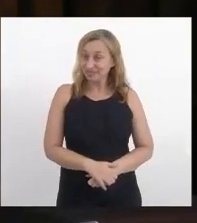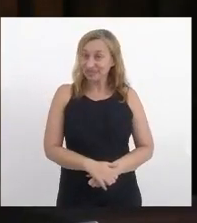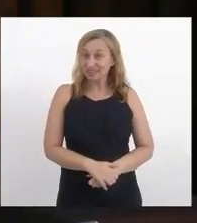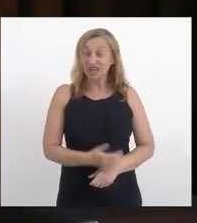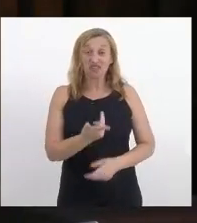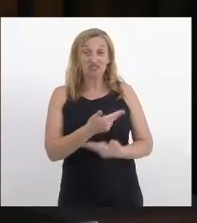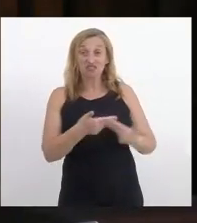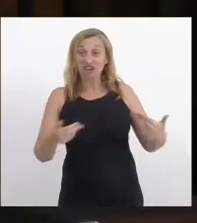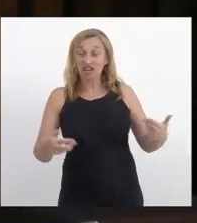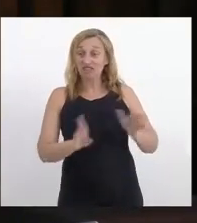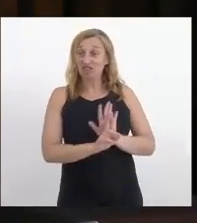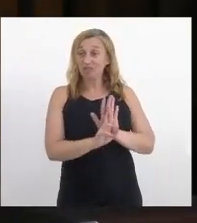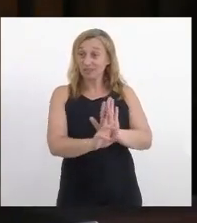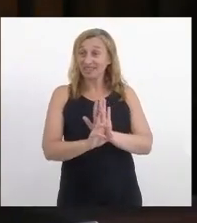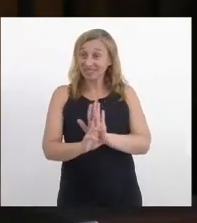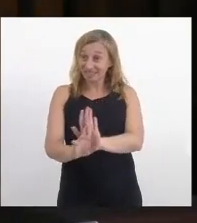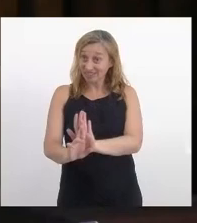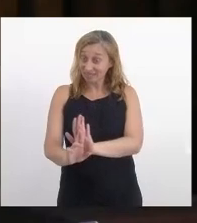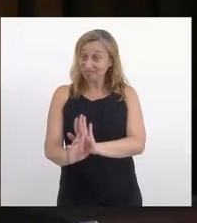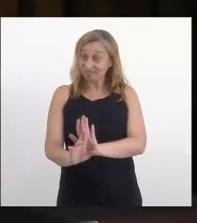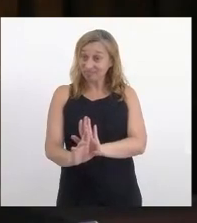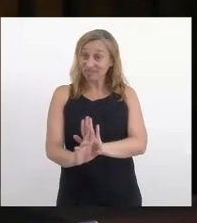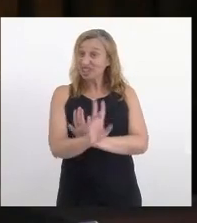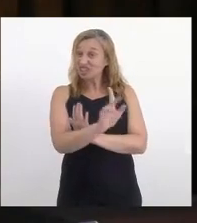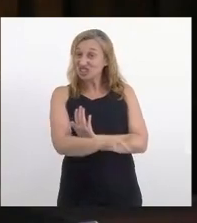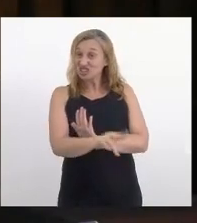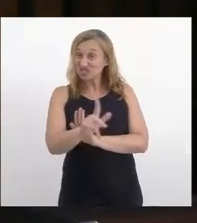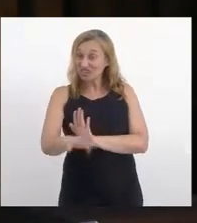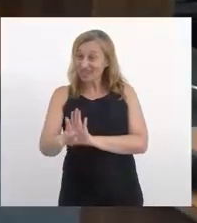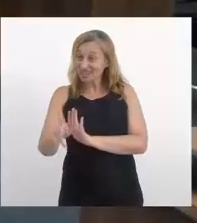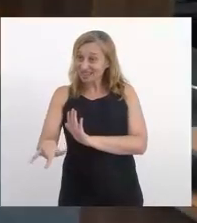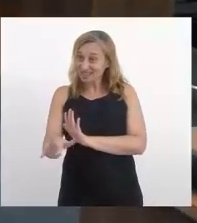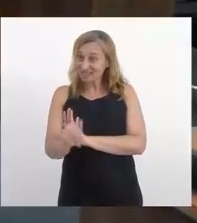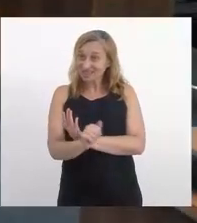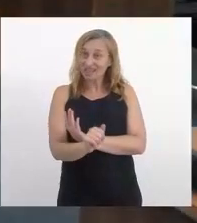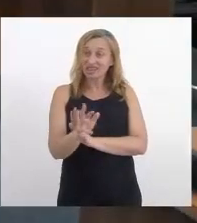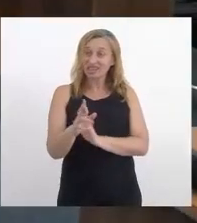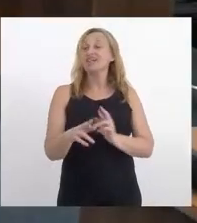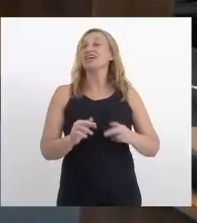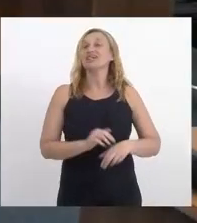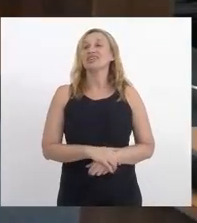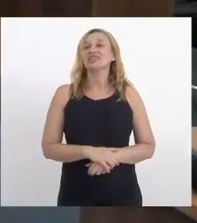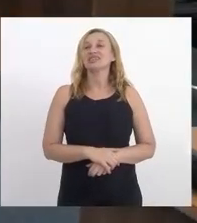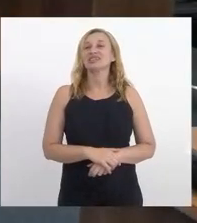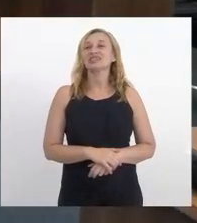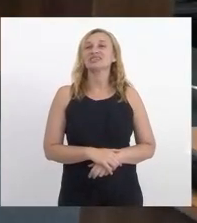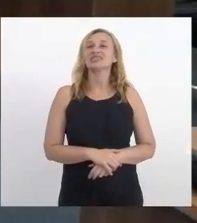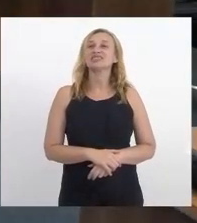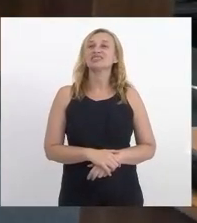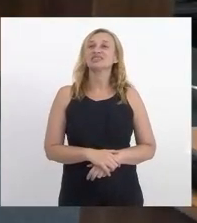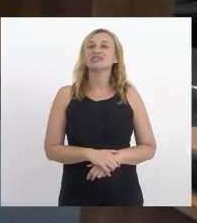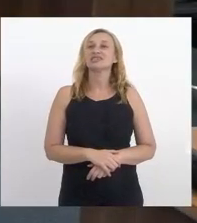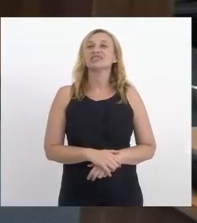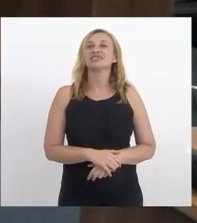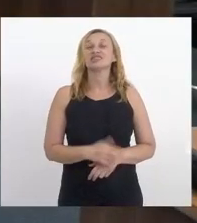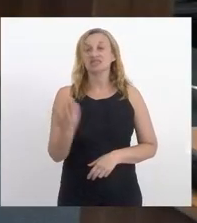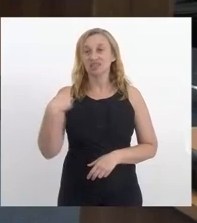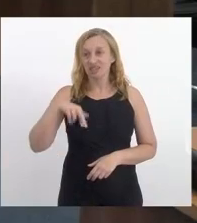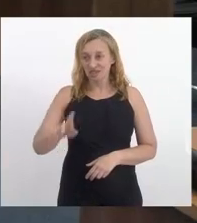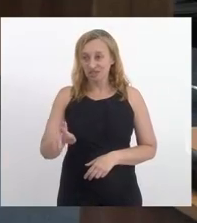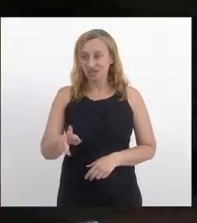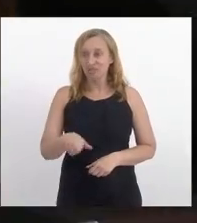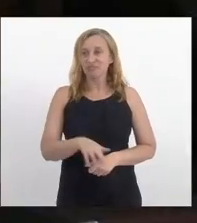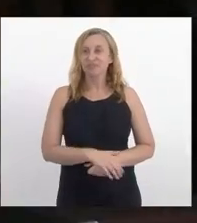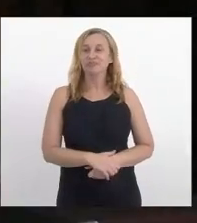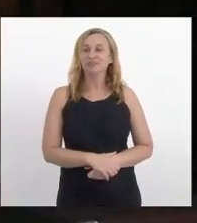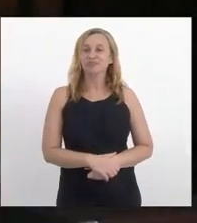tantos representantes das diversas formas de expressão da nossa